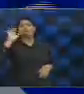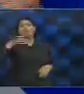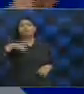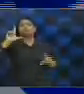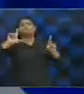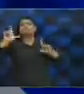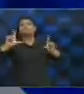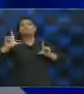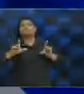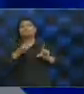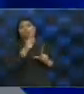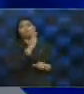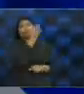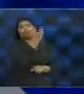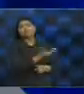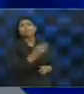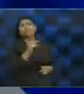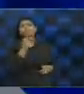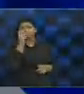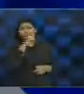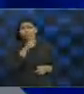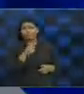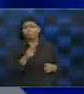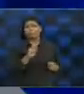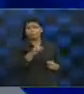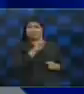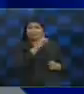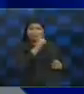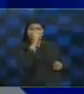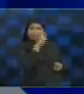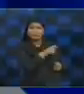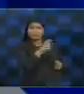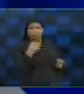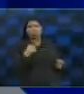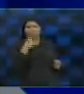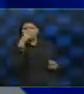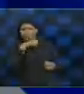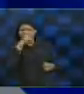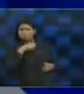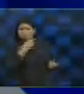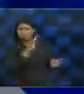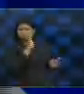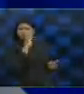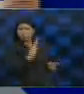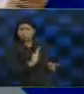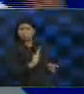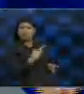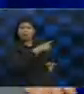o irresponsável, não quer dizer que seja, se ele simplesmente não se dignasse a cobrar de quem deve